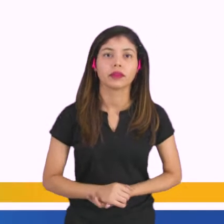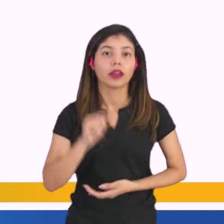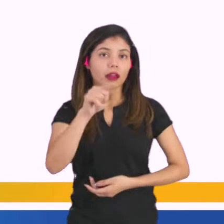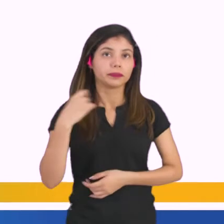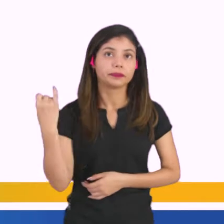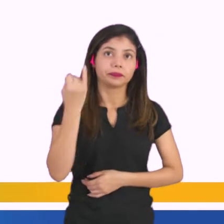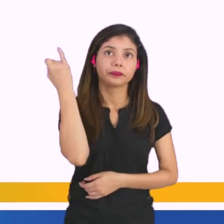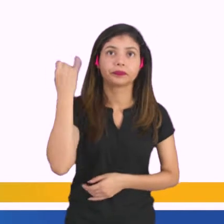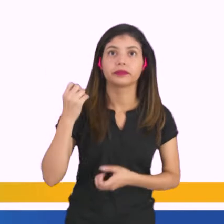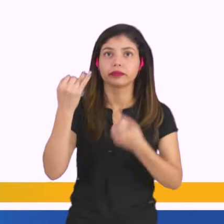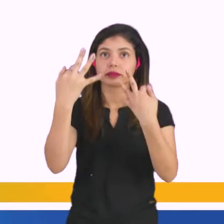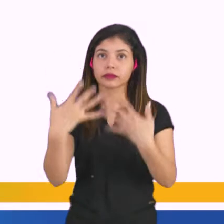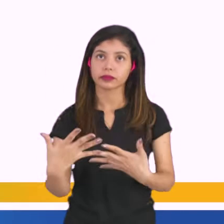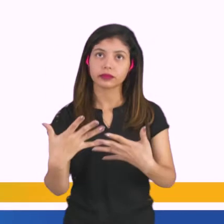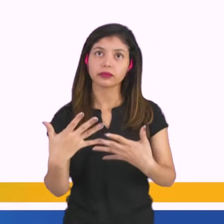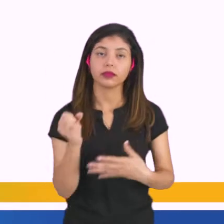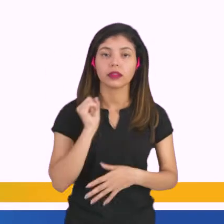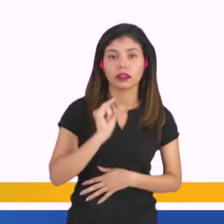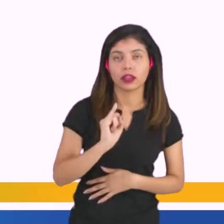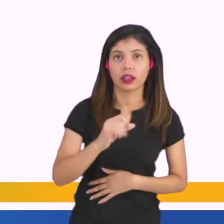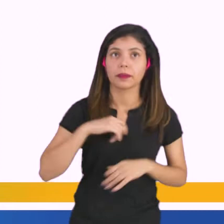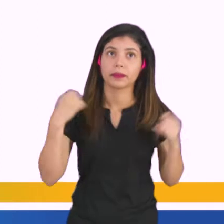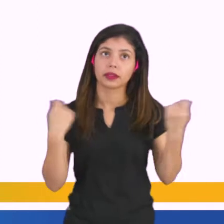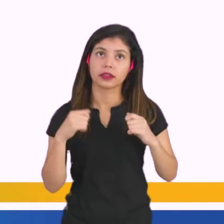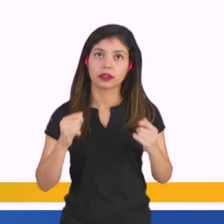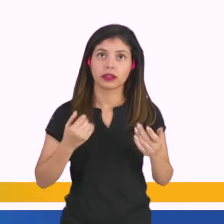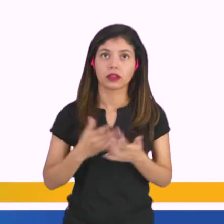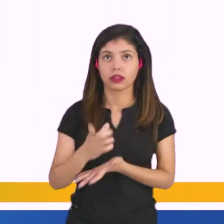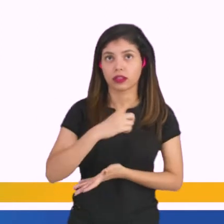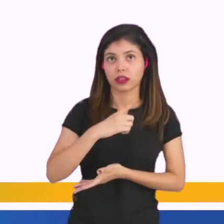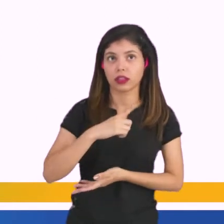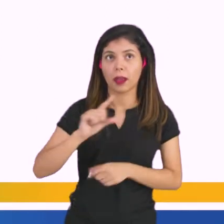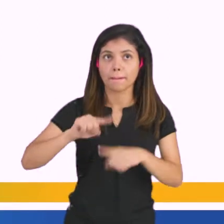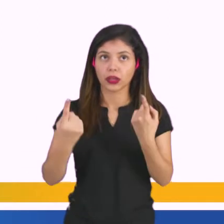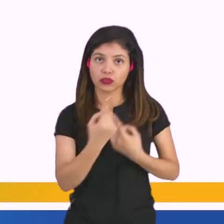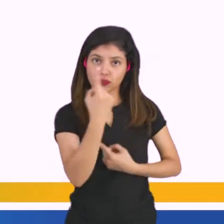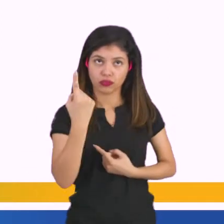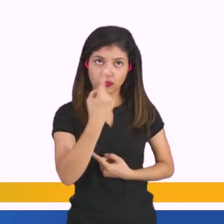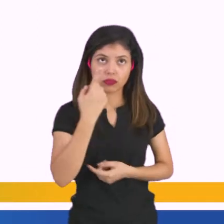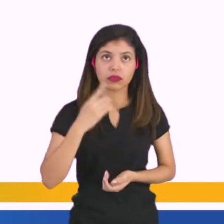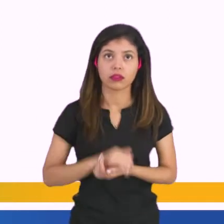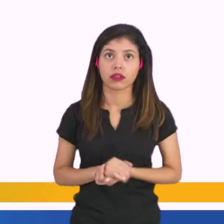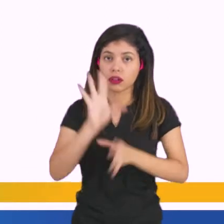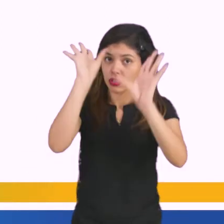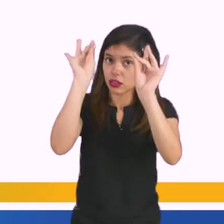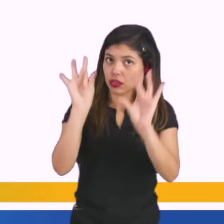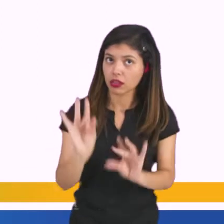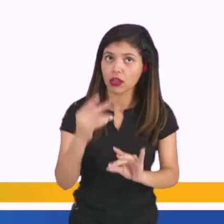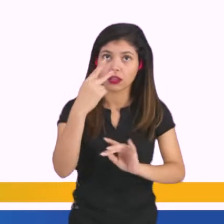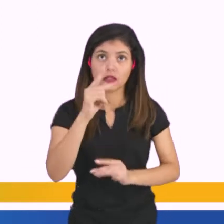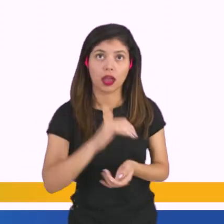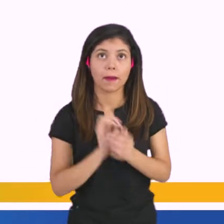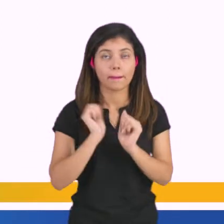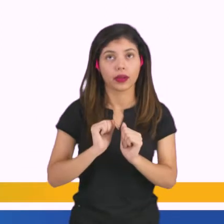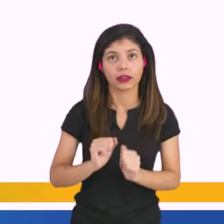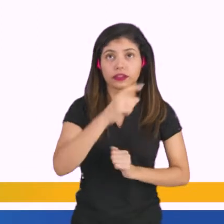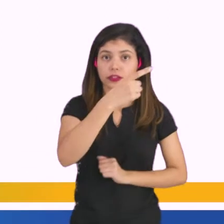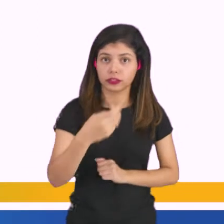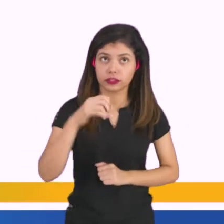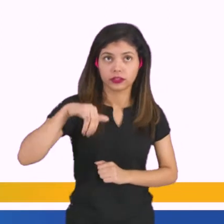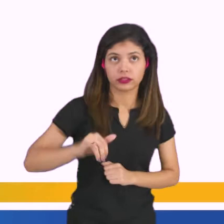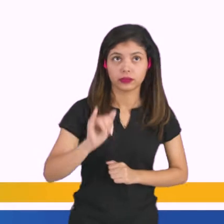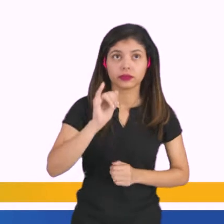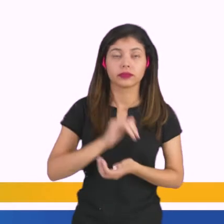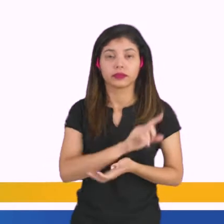Esse princípio afirma que se eu preciso tomar mais de uma decisão e cada uma delas pode ser tomada de